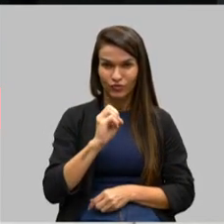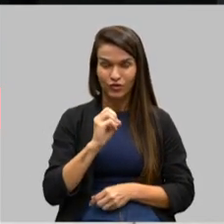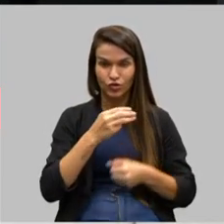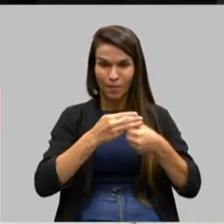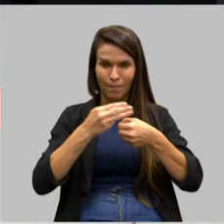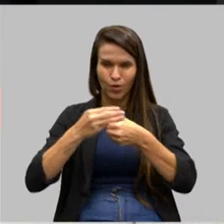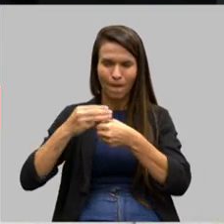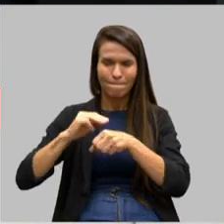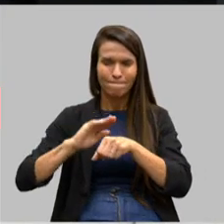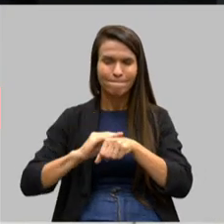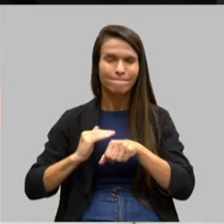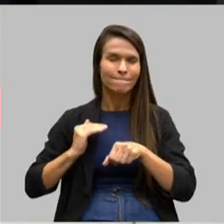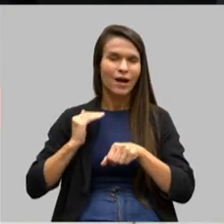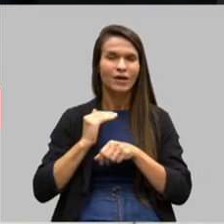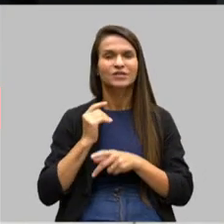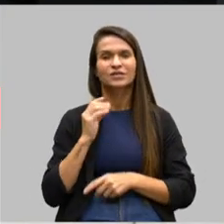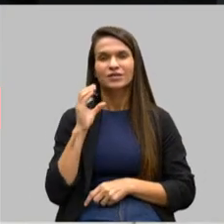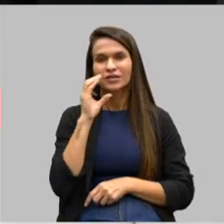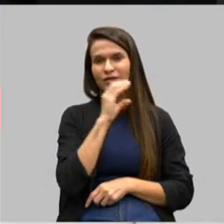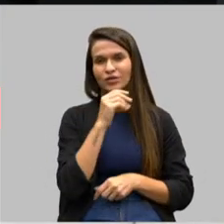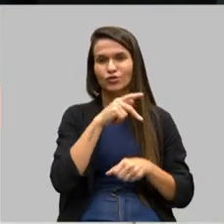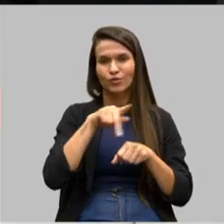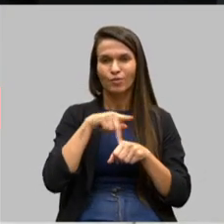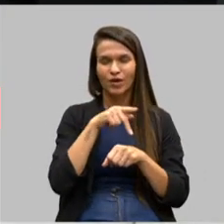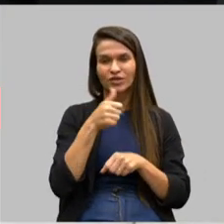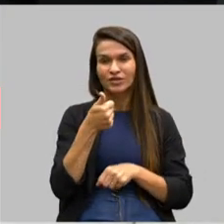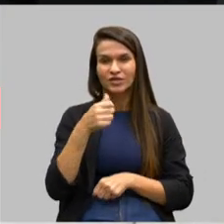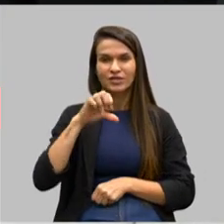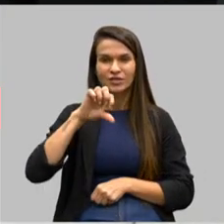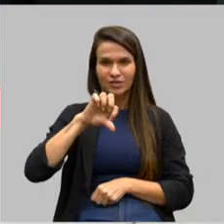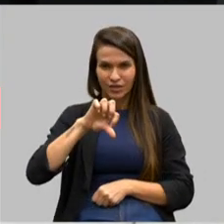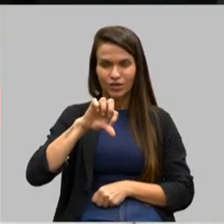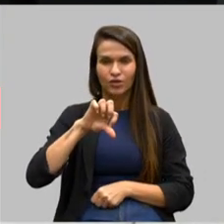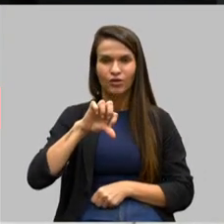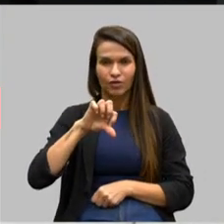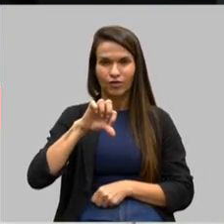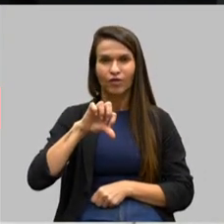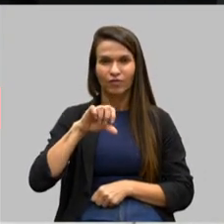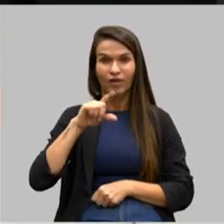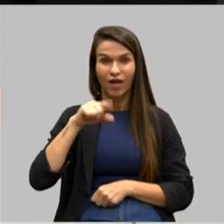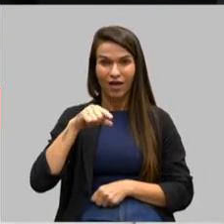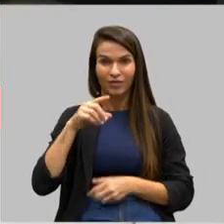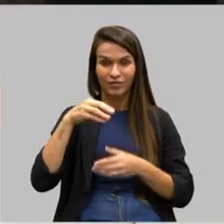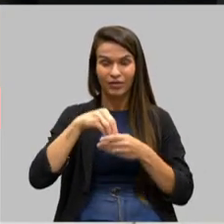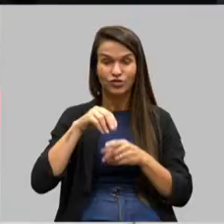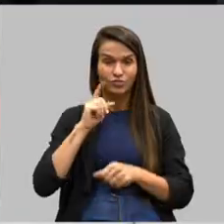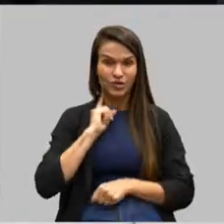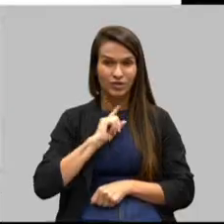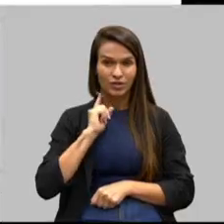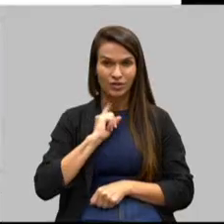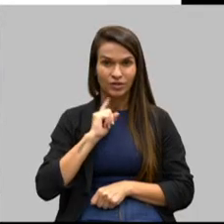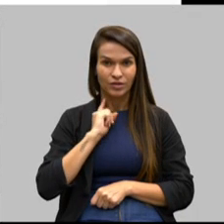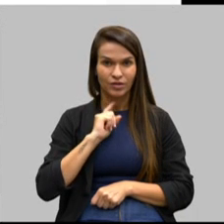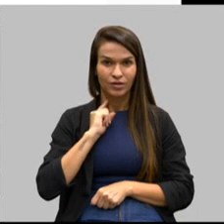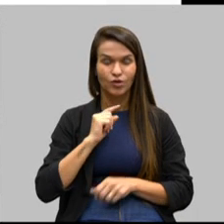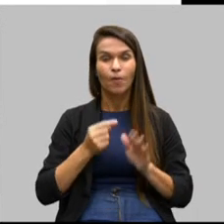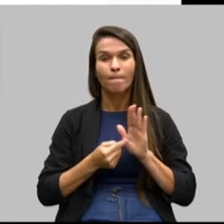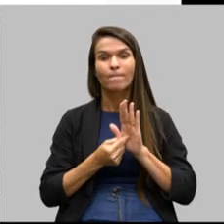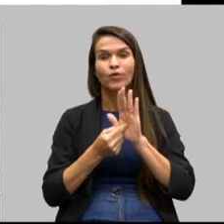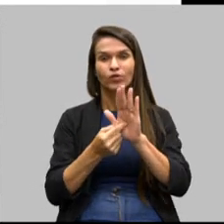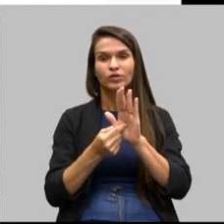mais quentes do país, 19 foram de Minas Gerais. E um destaque para a cidade